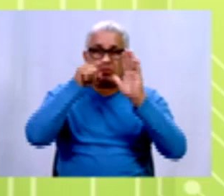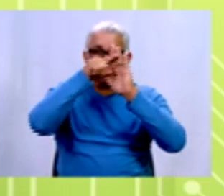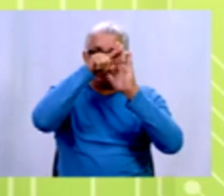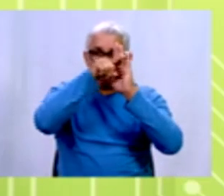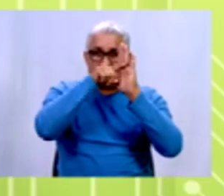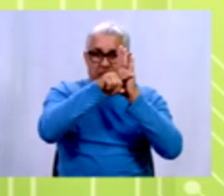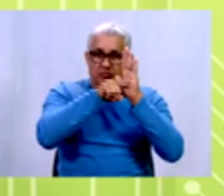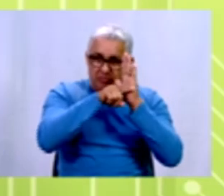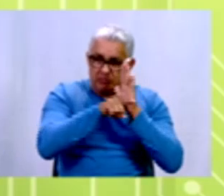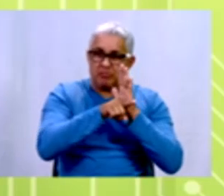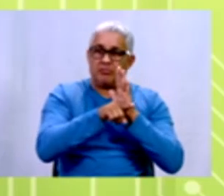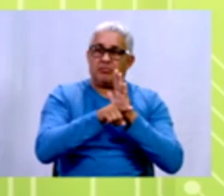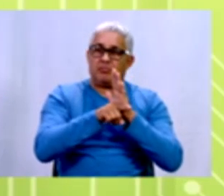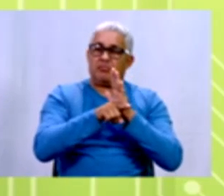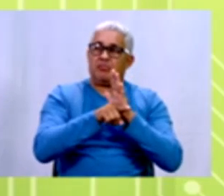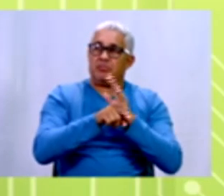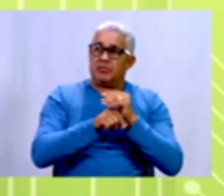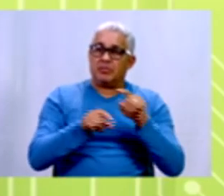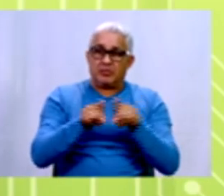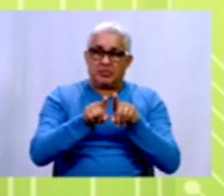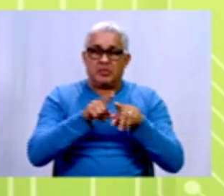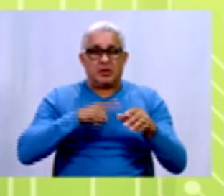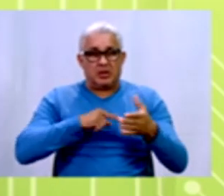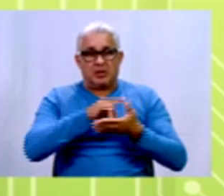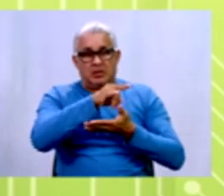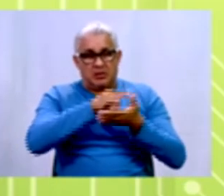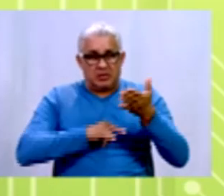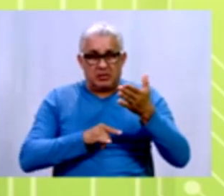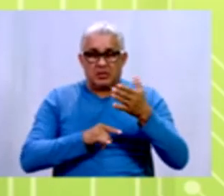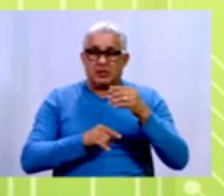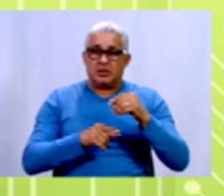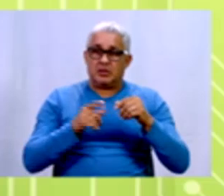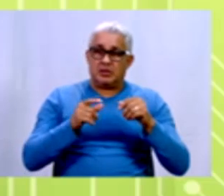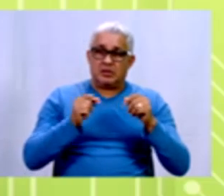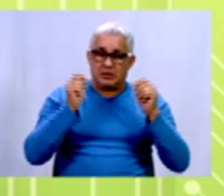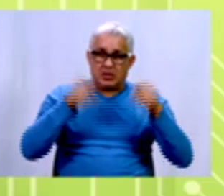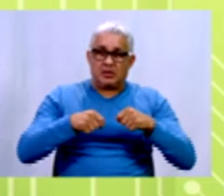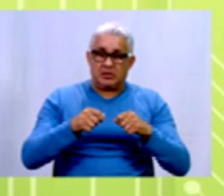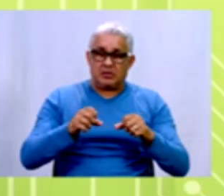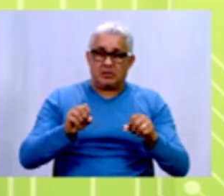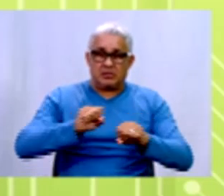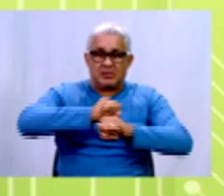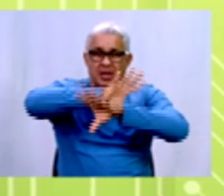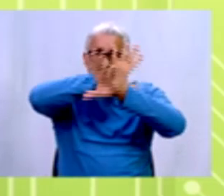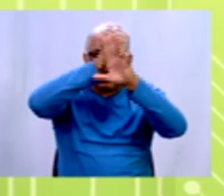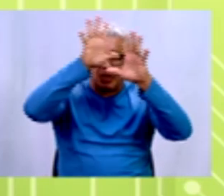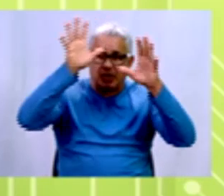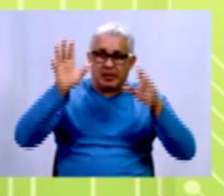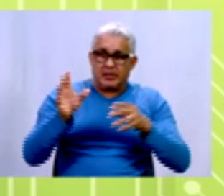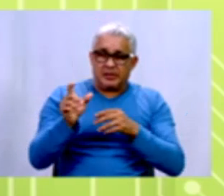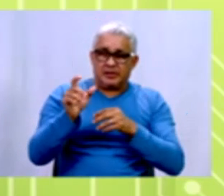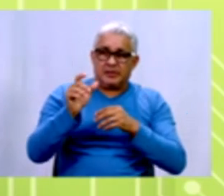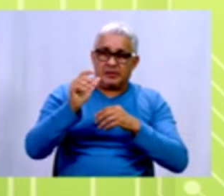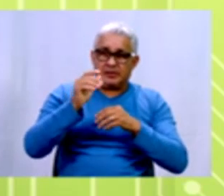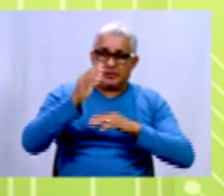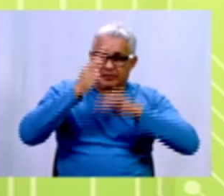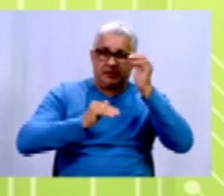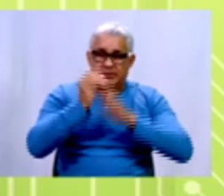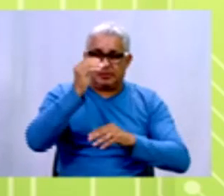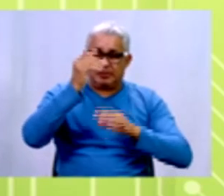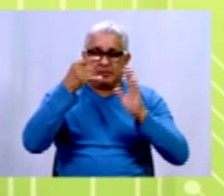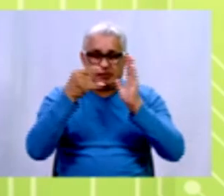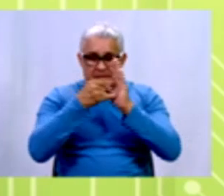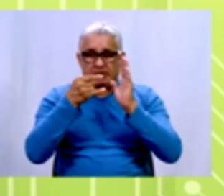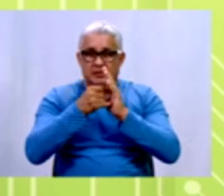bem levantados, que exista uma documentação mínima que dê um norte para o desenvolvedor